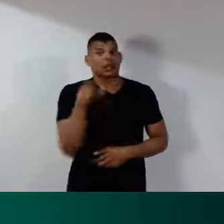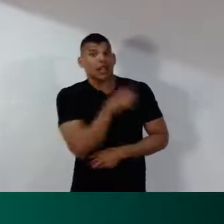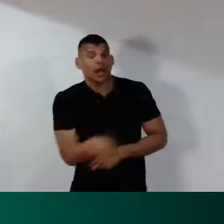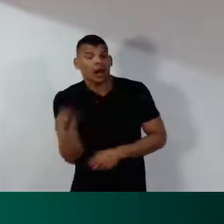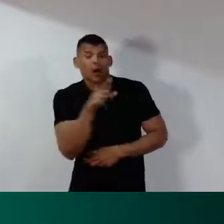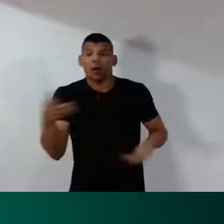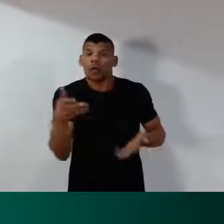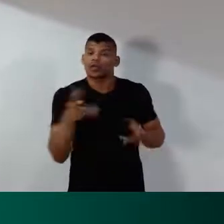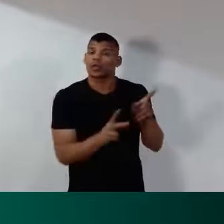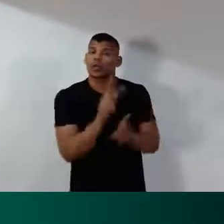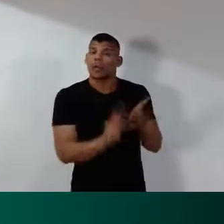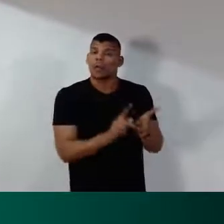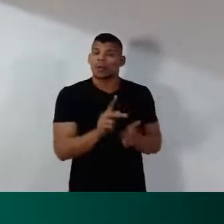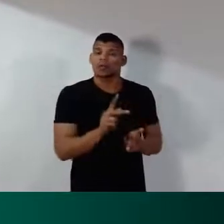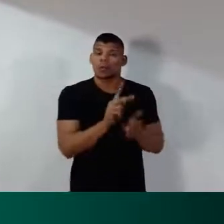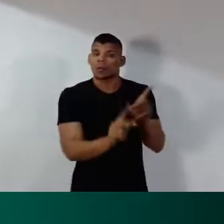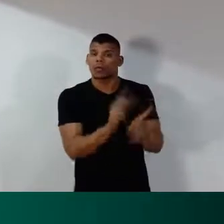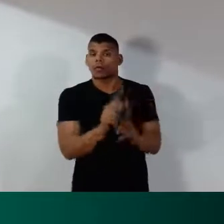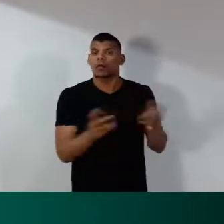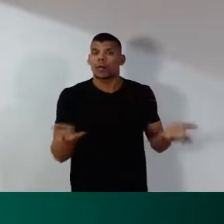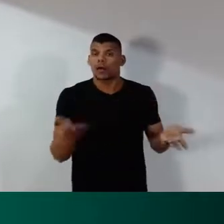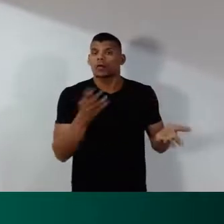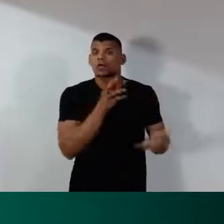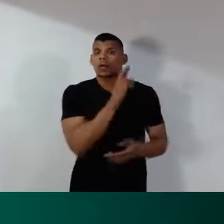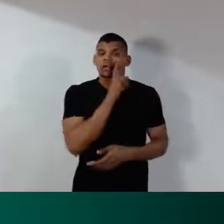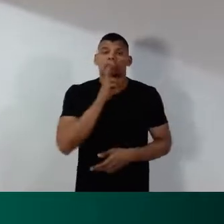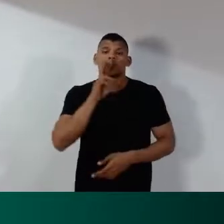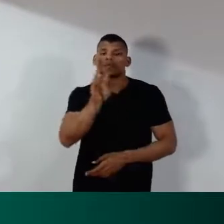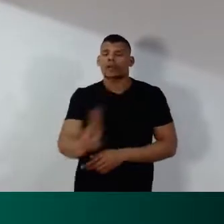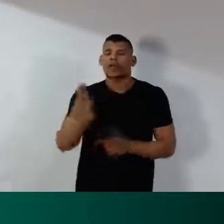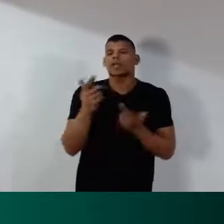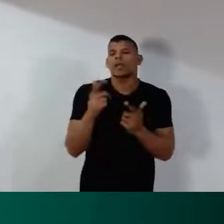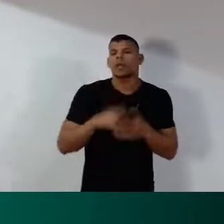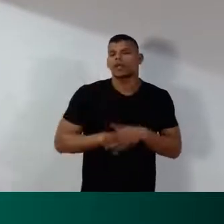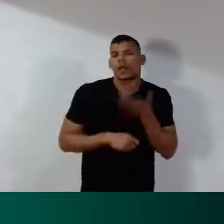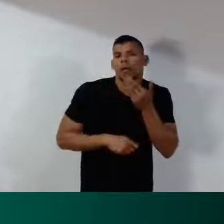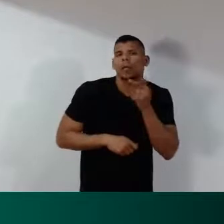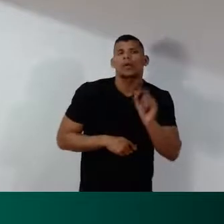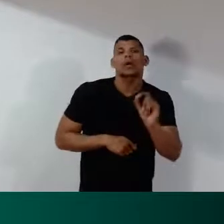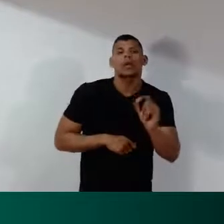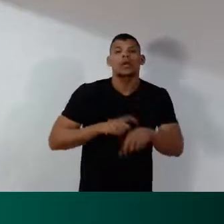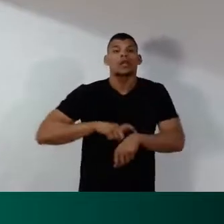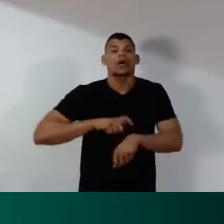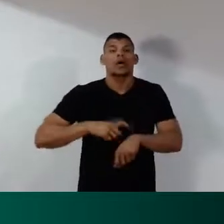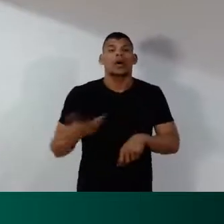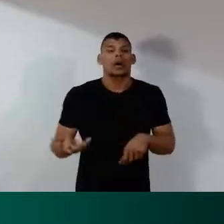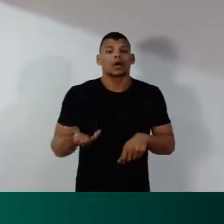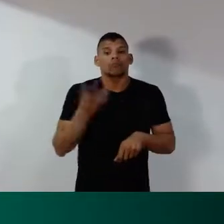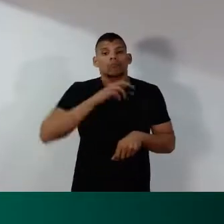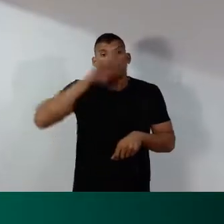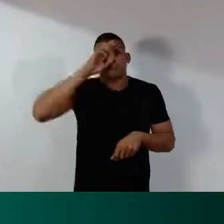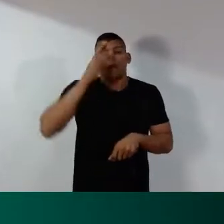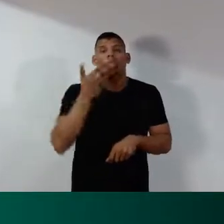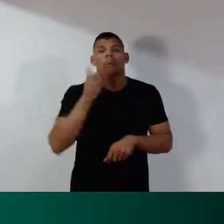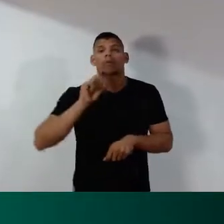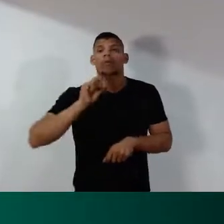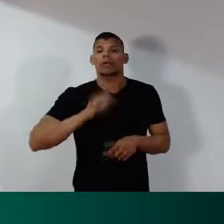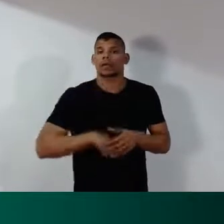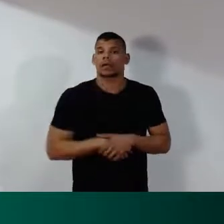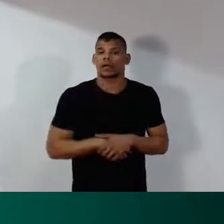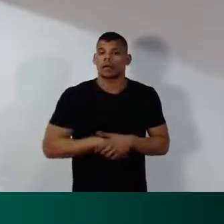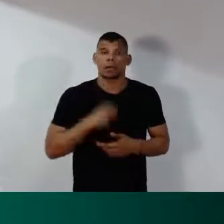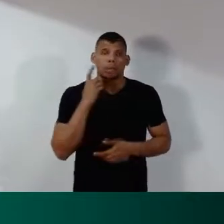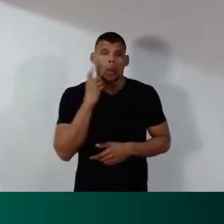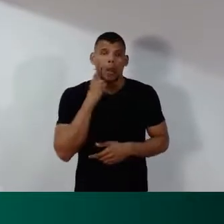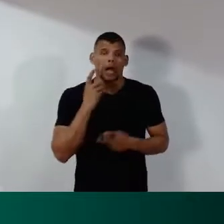galera hoje se não tem condição de não ter uma Rio como é que essa galera tá comendo está comendo o que na hora do almoço né ela tá